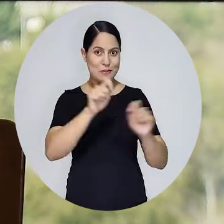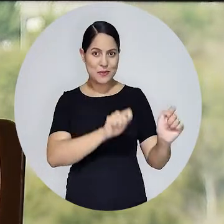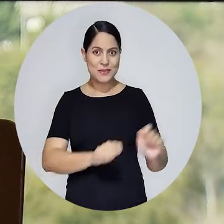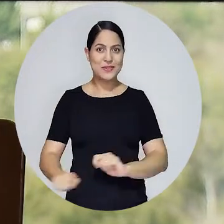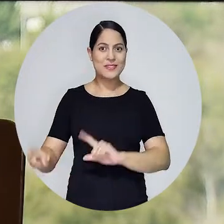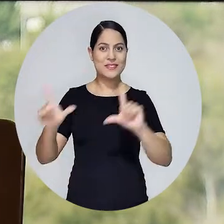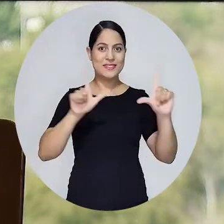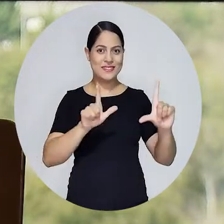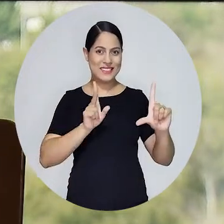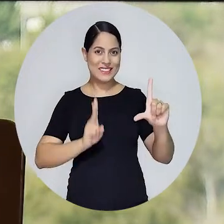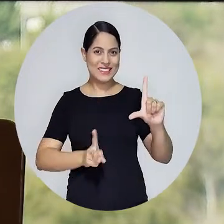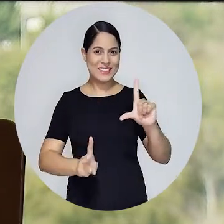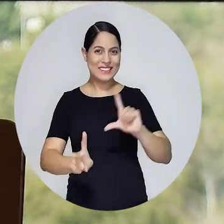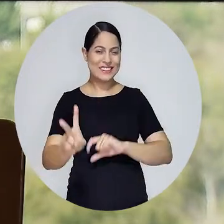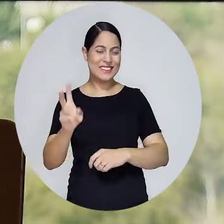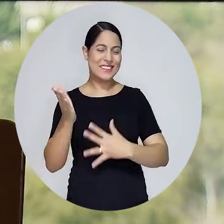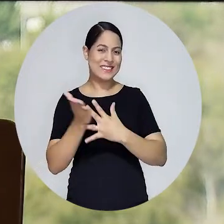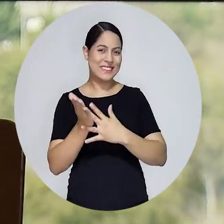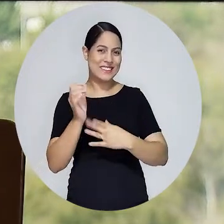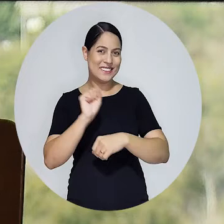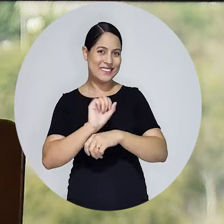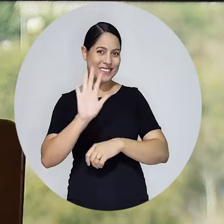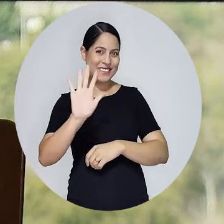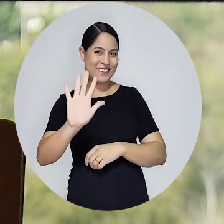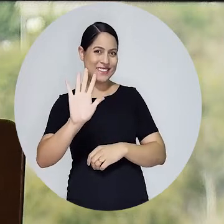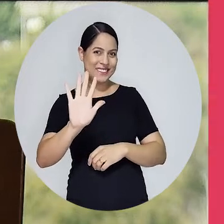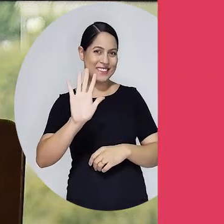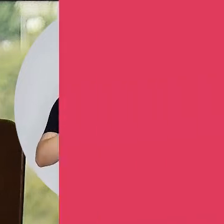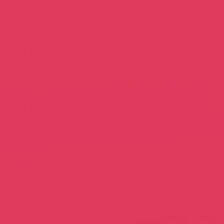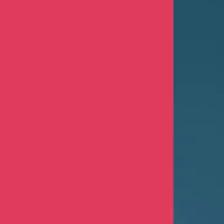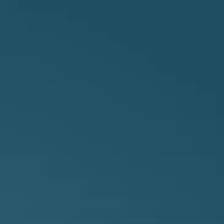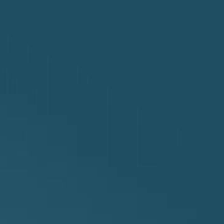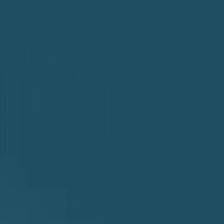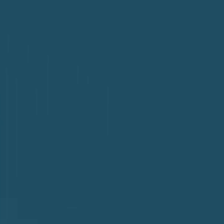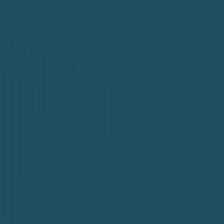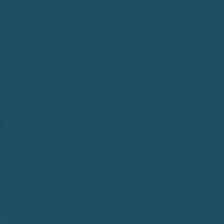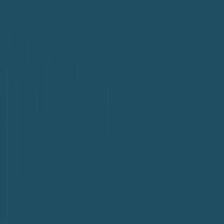no próximo bloco, logo após o intervalo. É rapidinho, não saia daí.